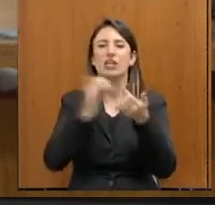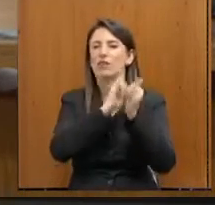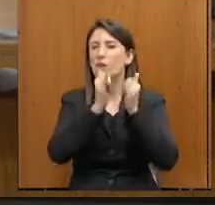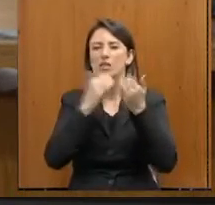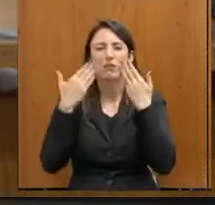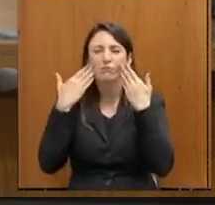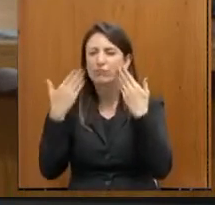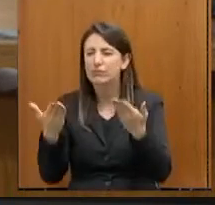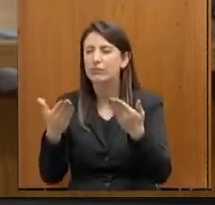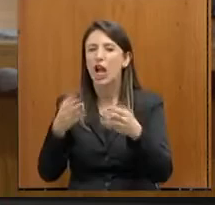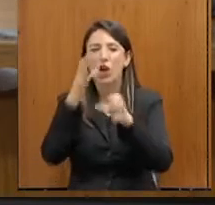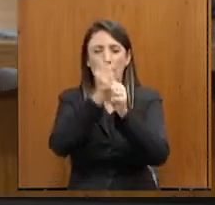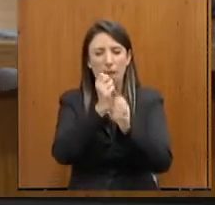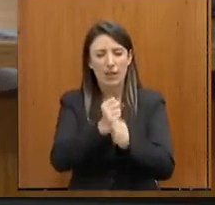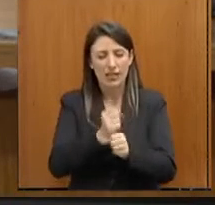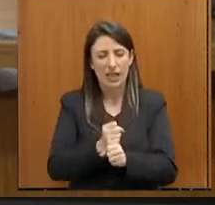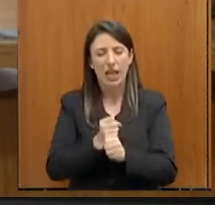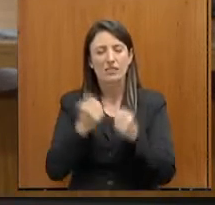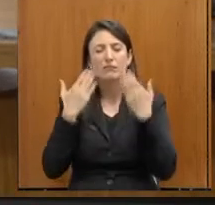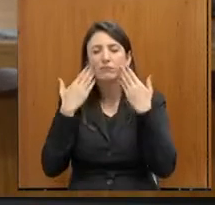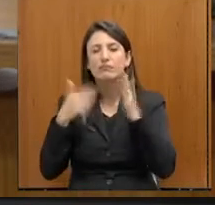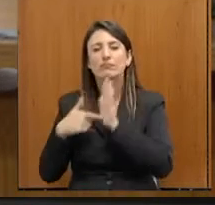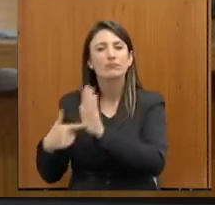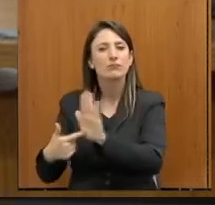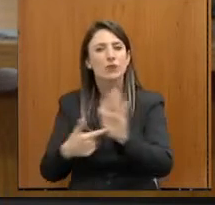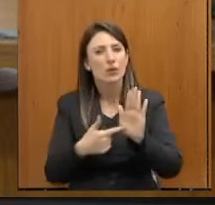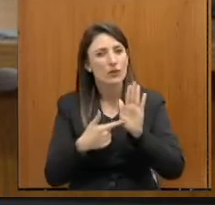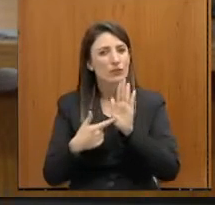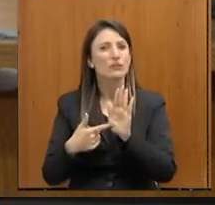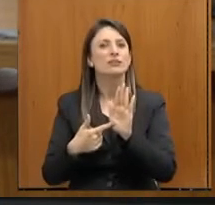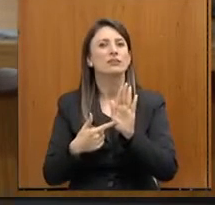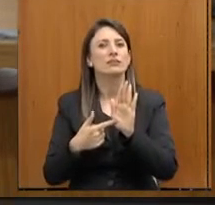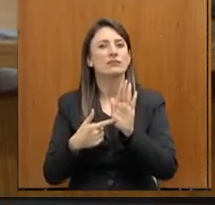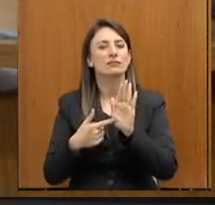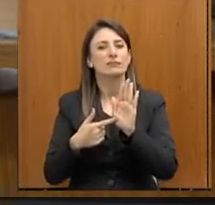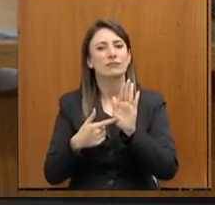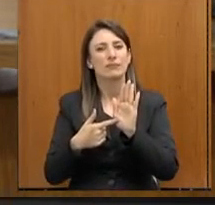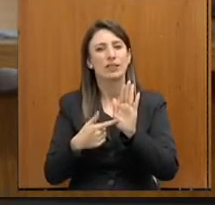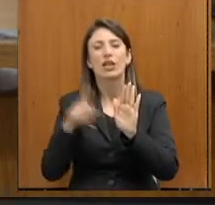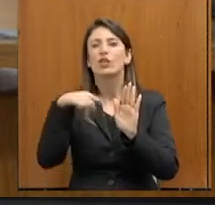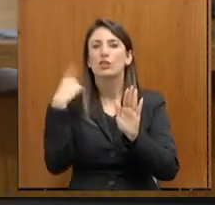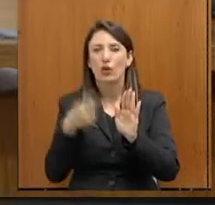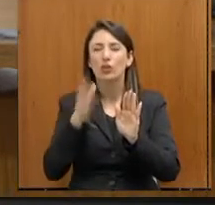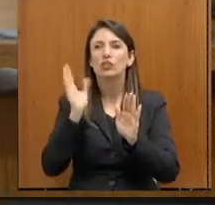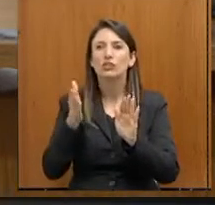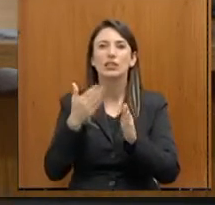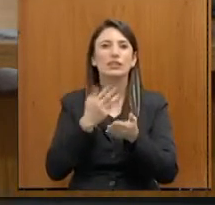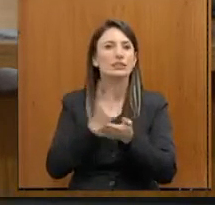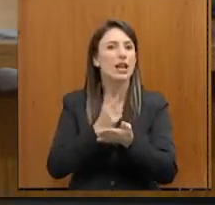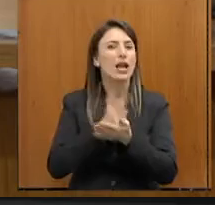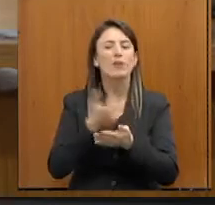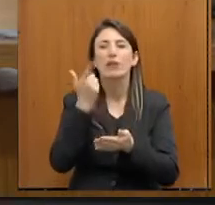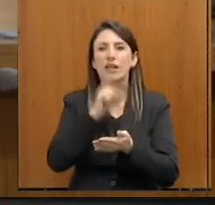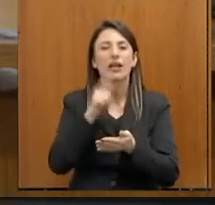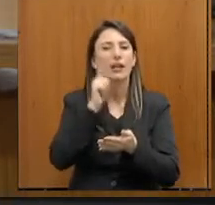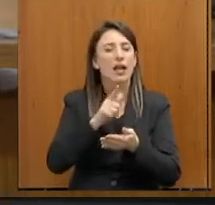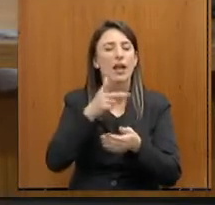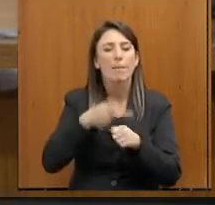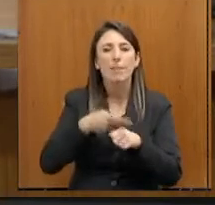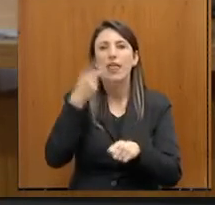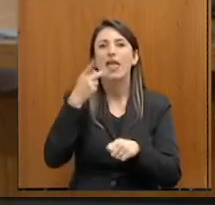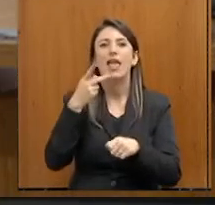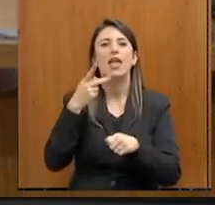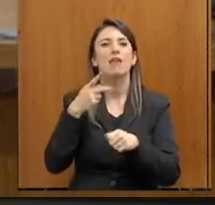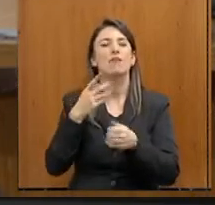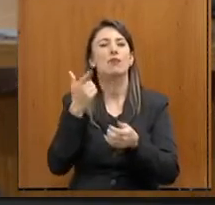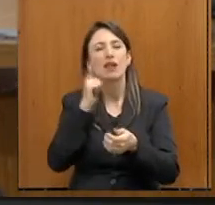tem ganho sistematicamente Desde 2005 um prémio de Transparência por demonstrações